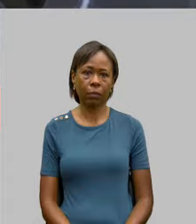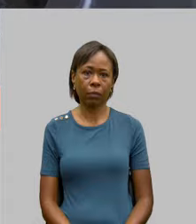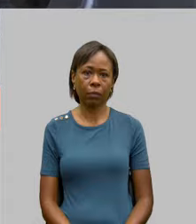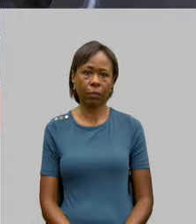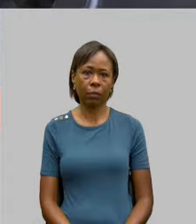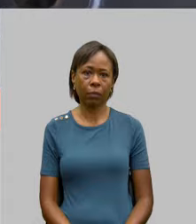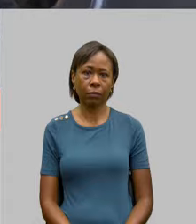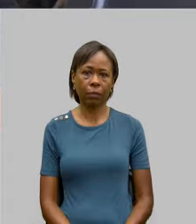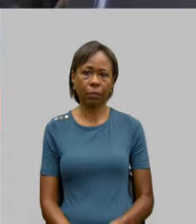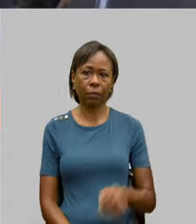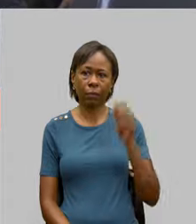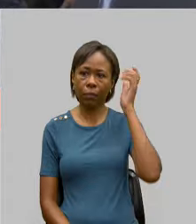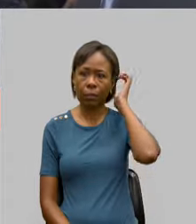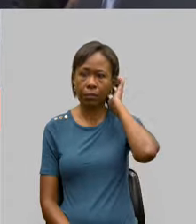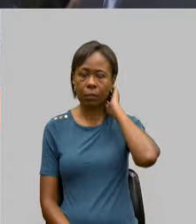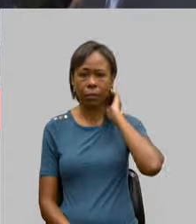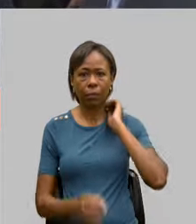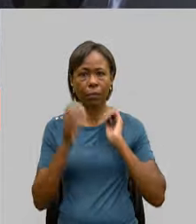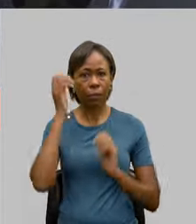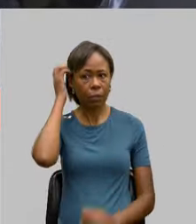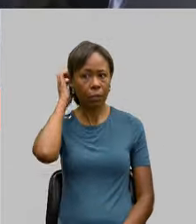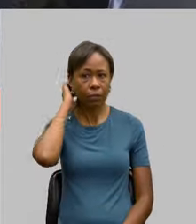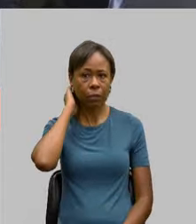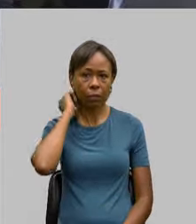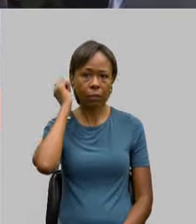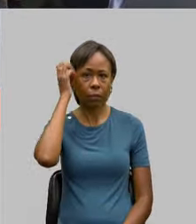2:30 ninguém aqui na mesa